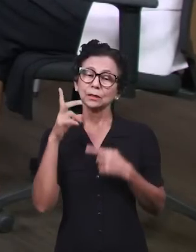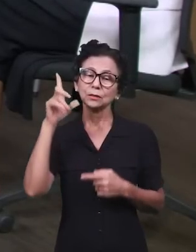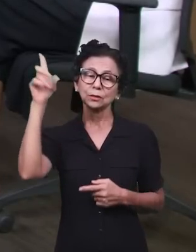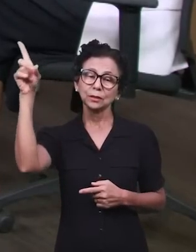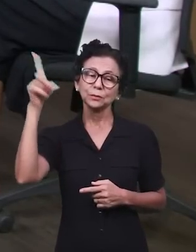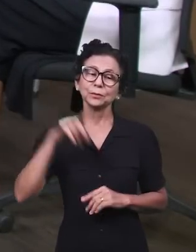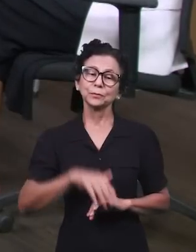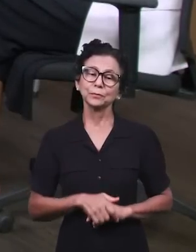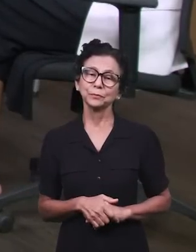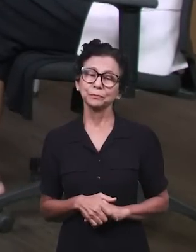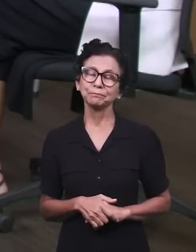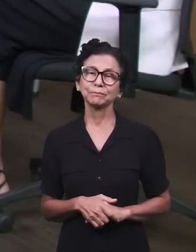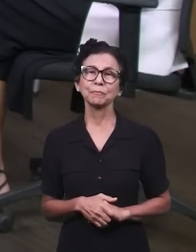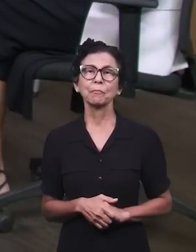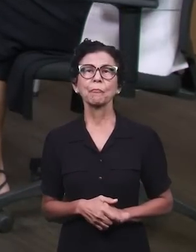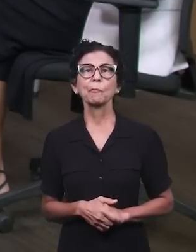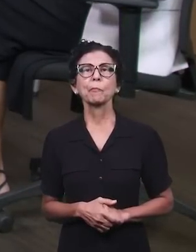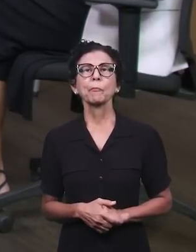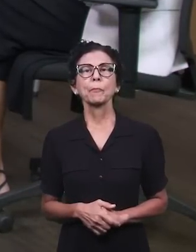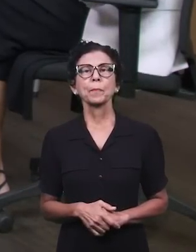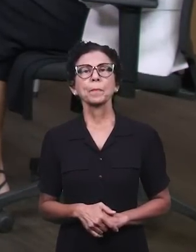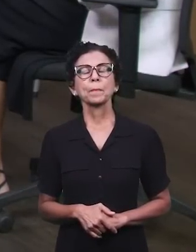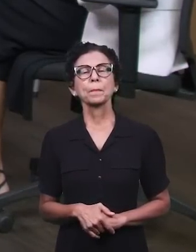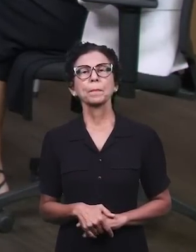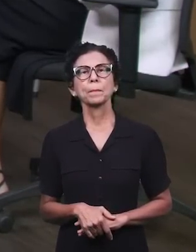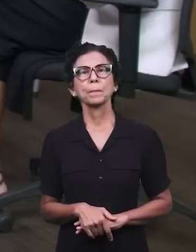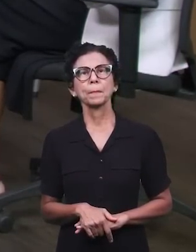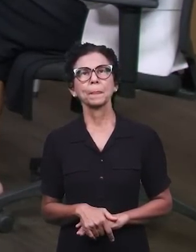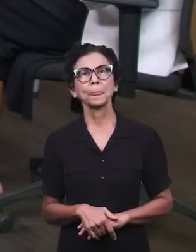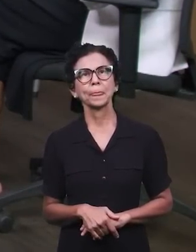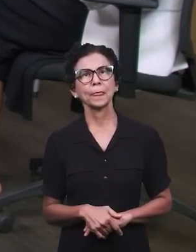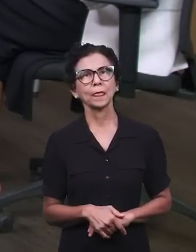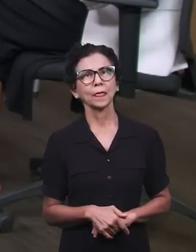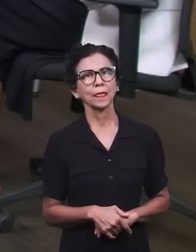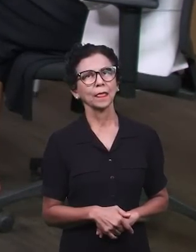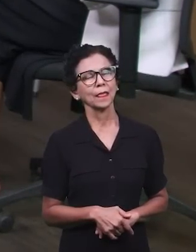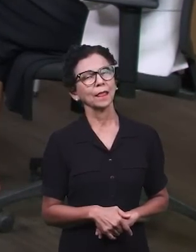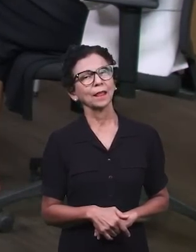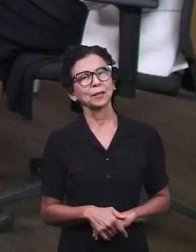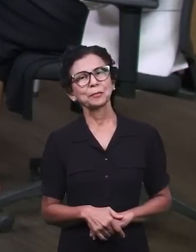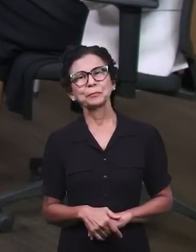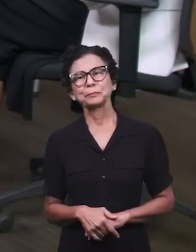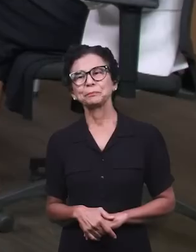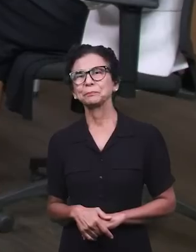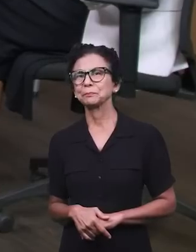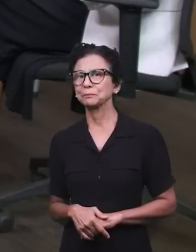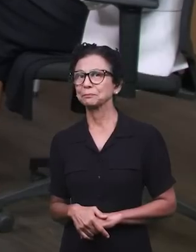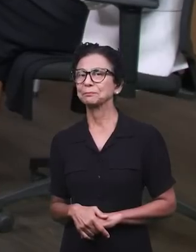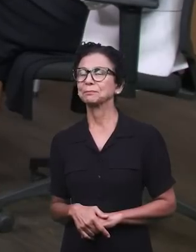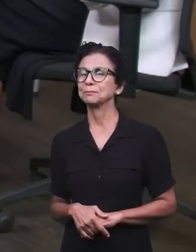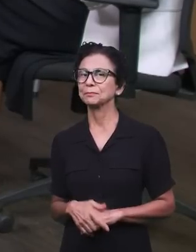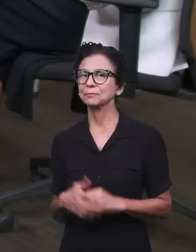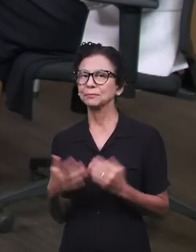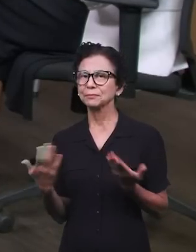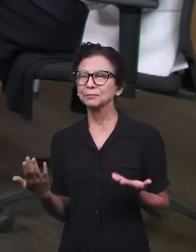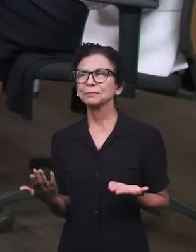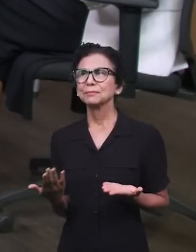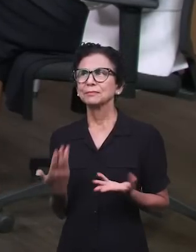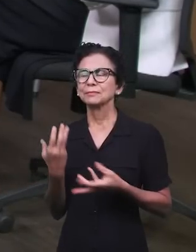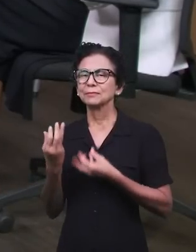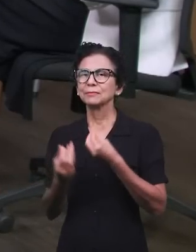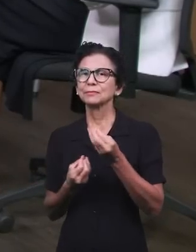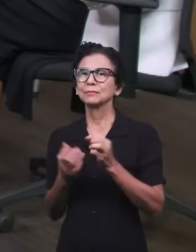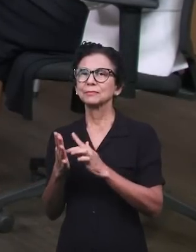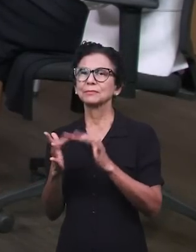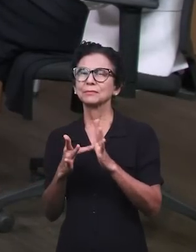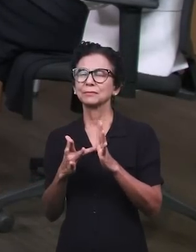Respondido? O pastor Alexandre falou sobre como Jesus sabia fazer, né? A gente pensa,